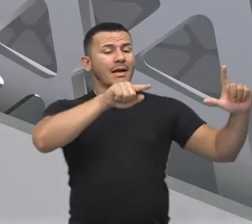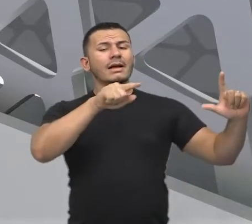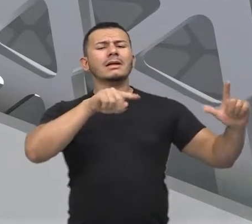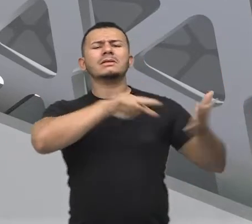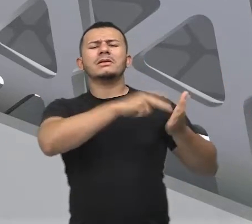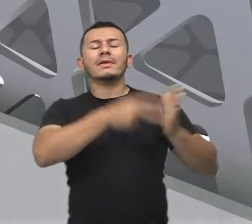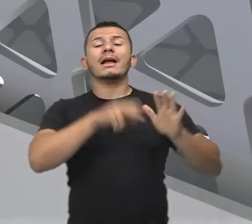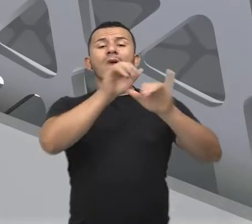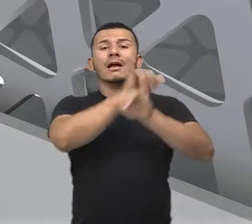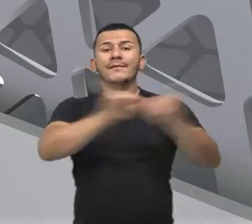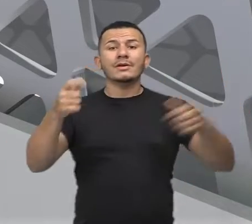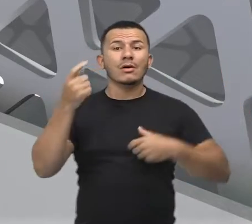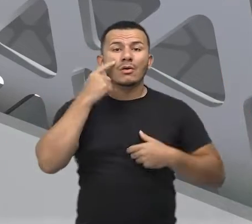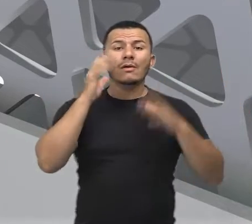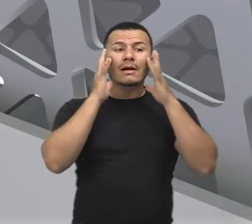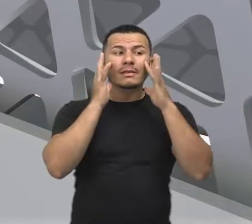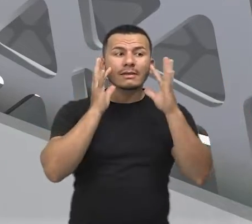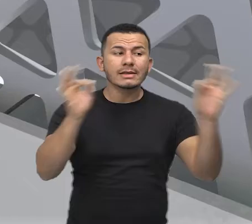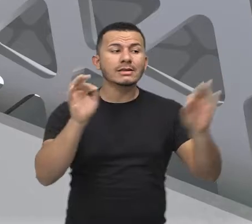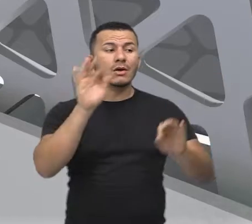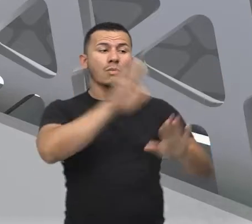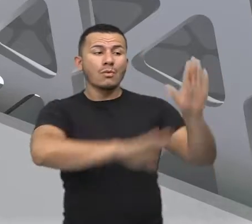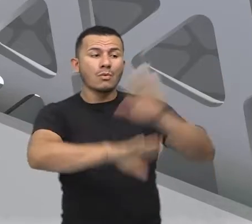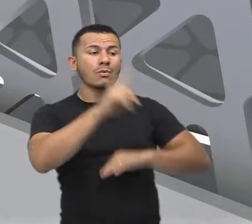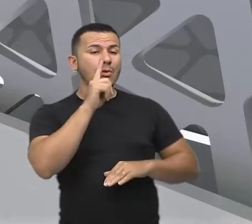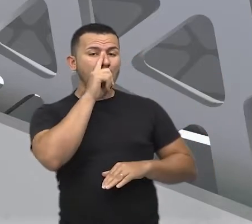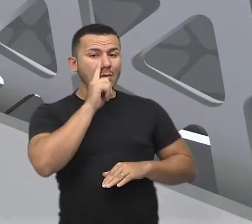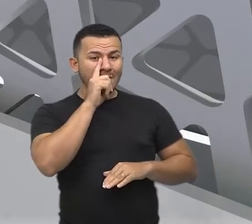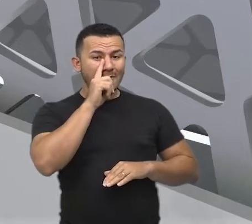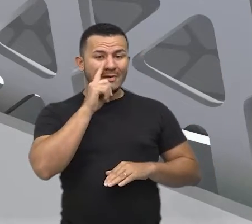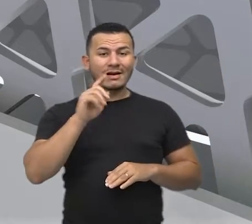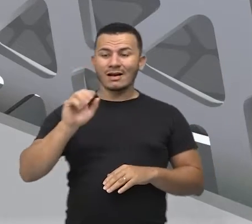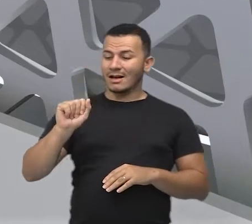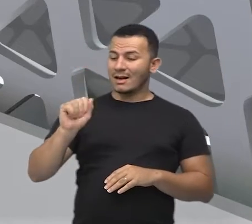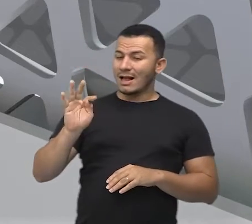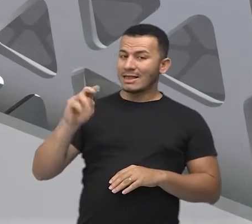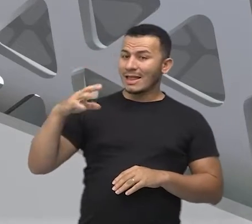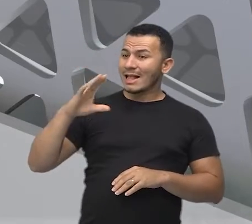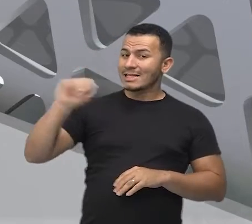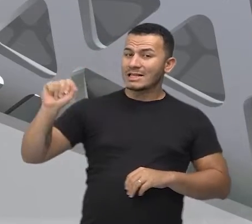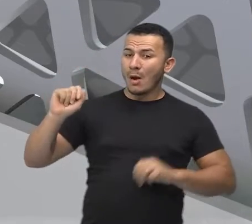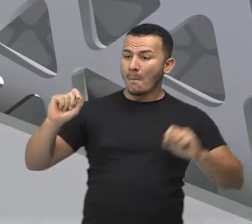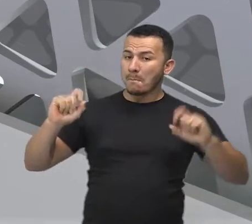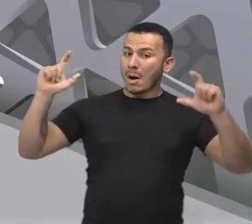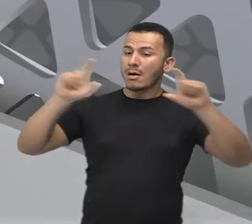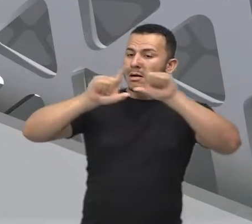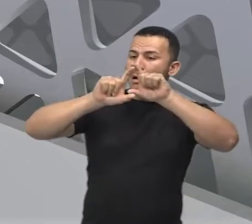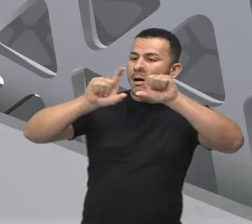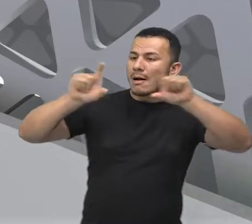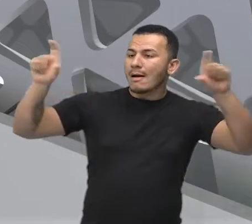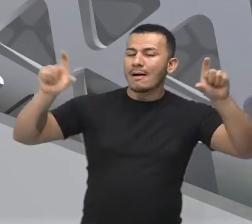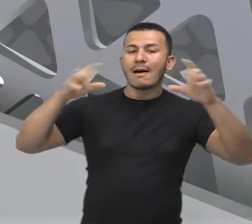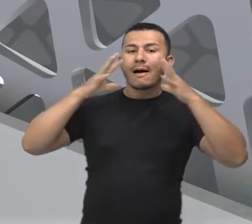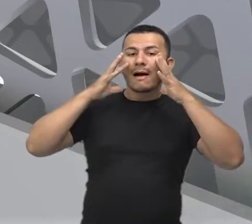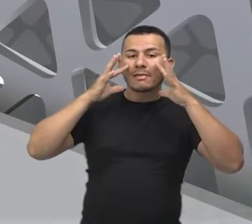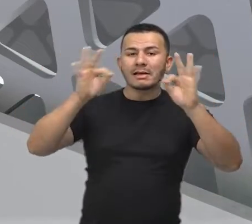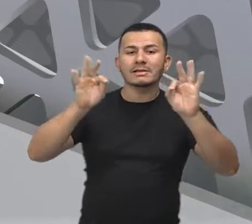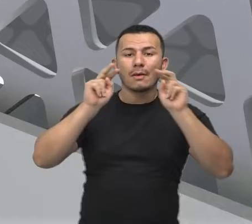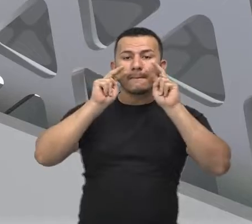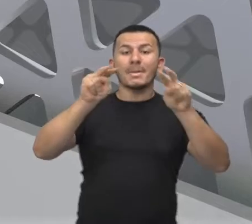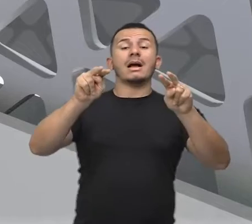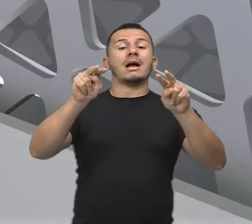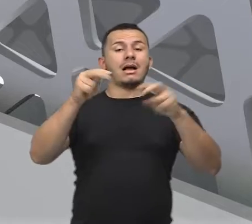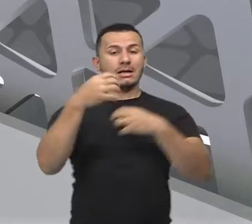a gente. Atenção. Então, observem que ela utiliza a palavra atenção. Somente essa palavra nós já podemos dizer que é uma